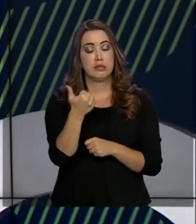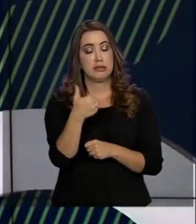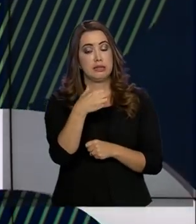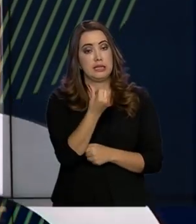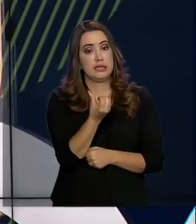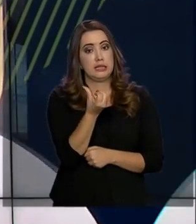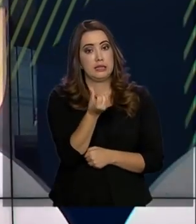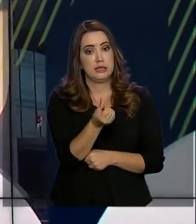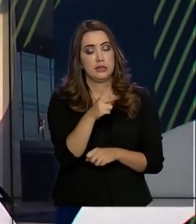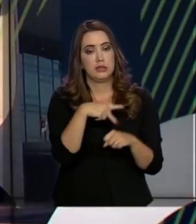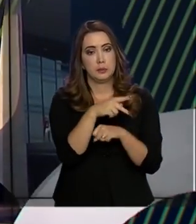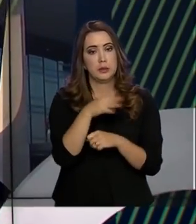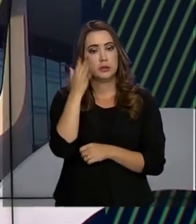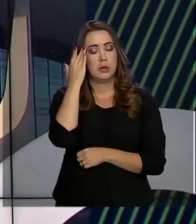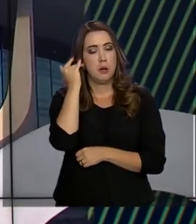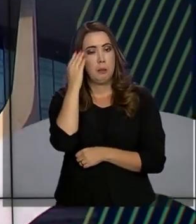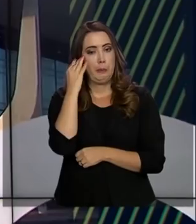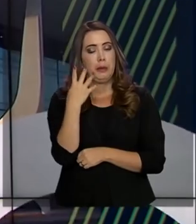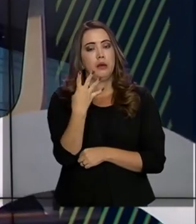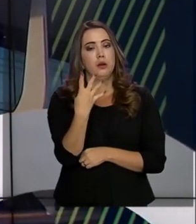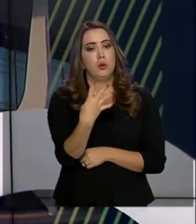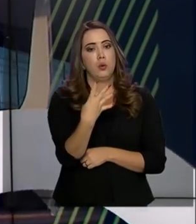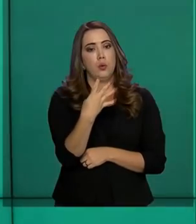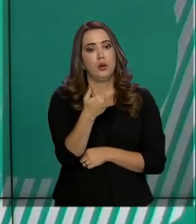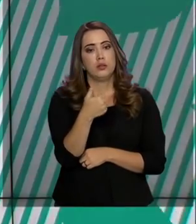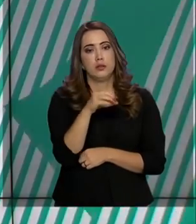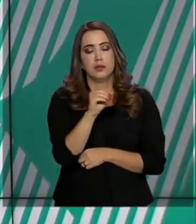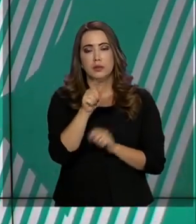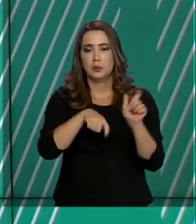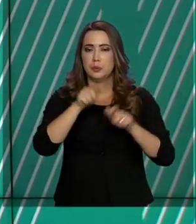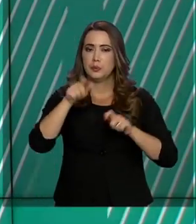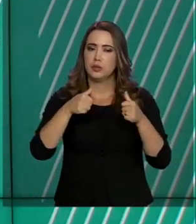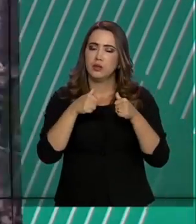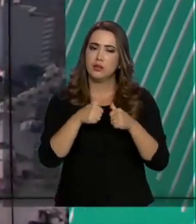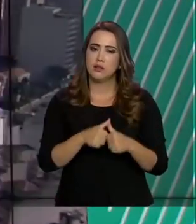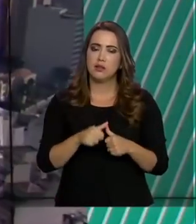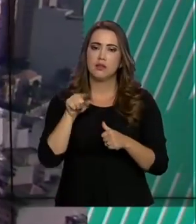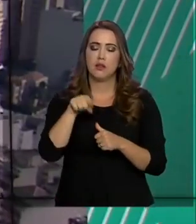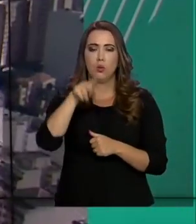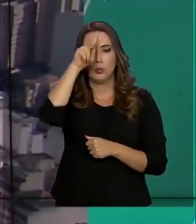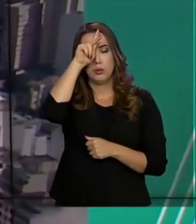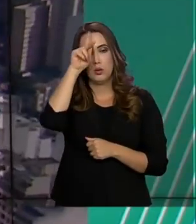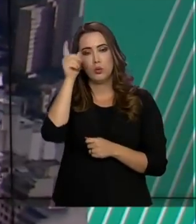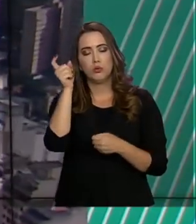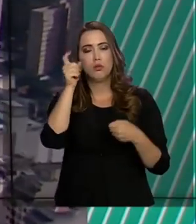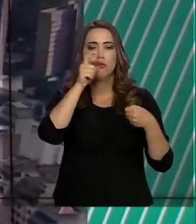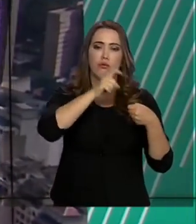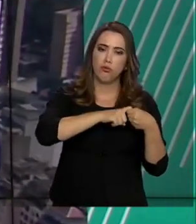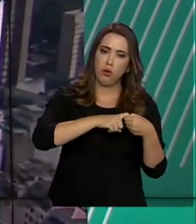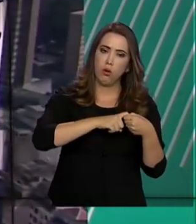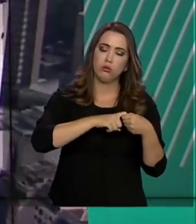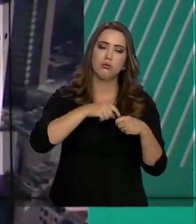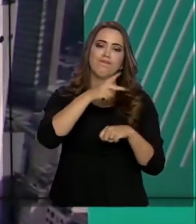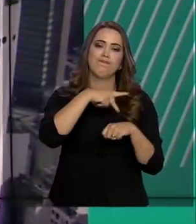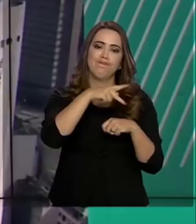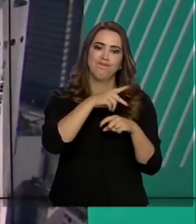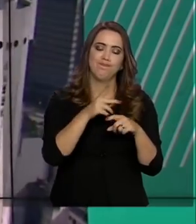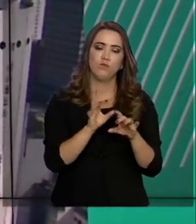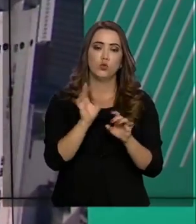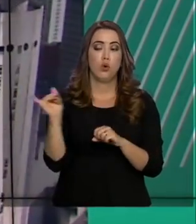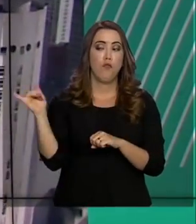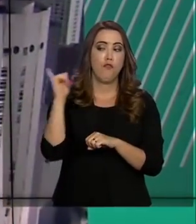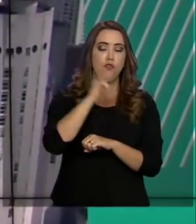países. Amanhã, 410 brasileiros que estão retidos no Peru também vão voltar ao país em